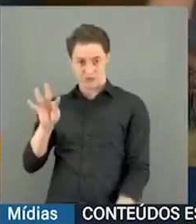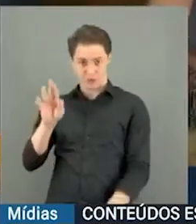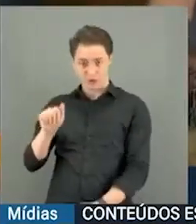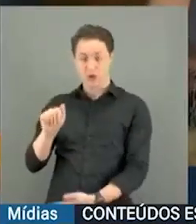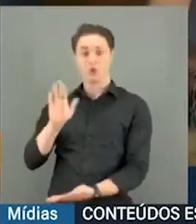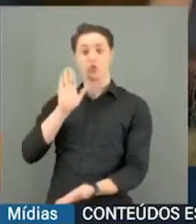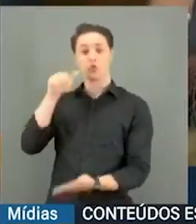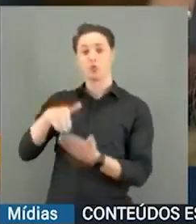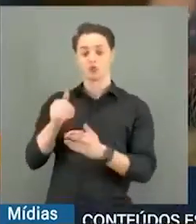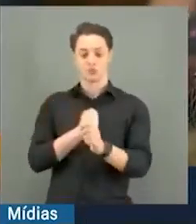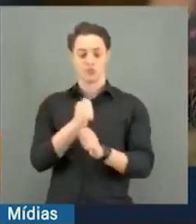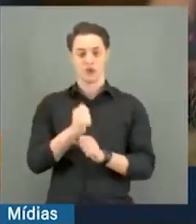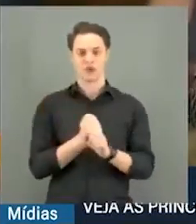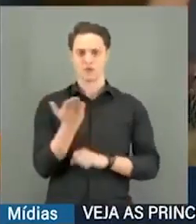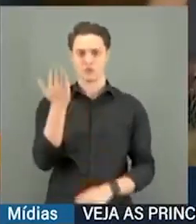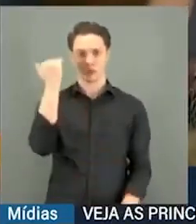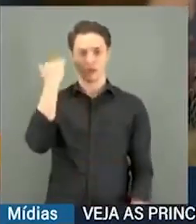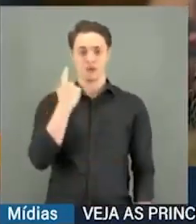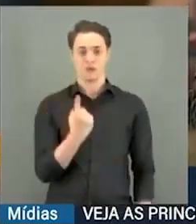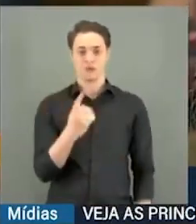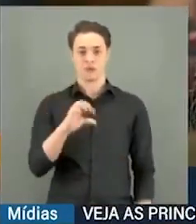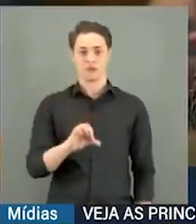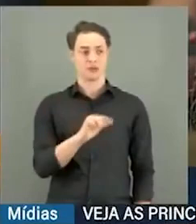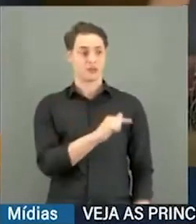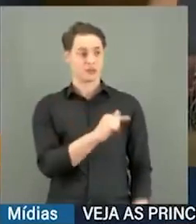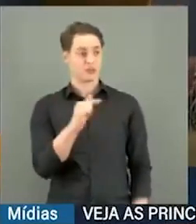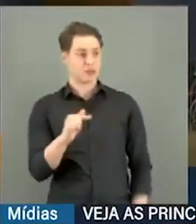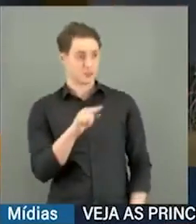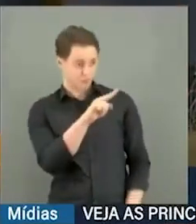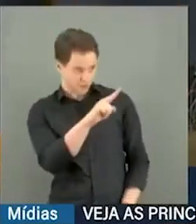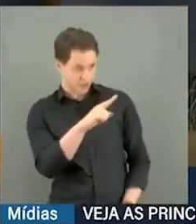em 1977?